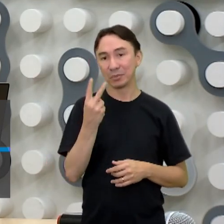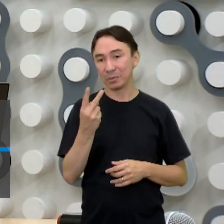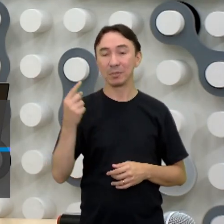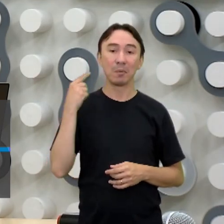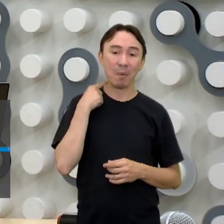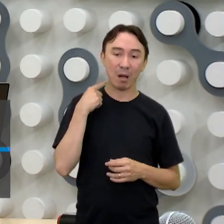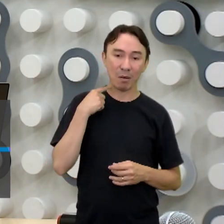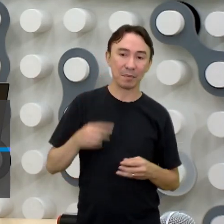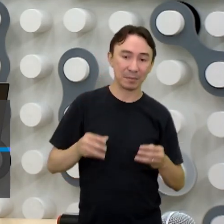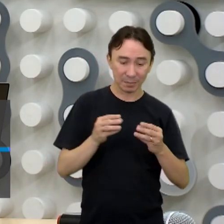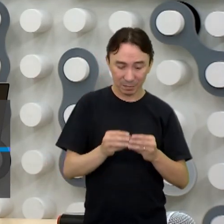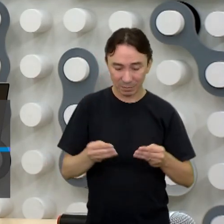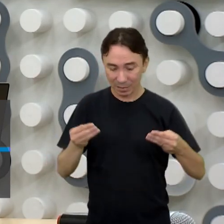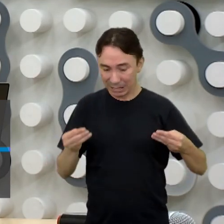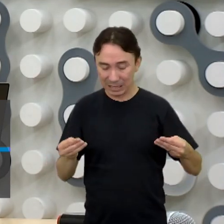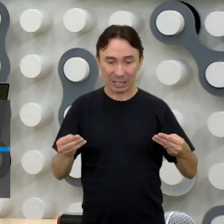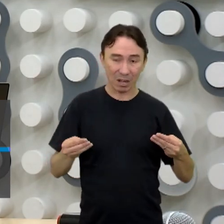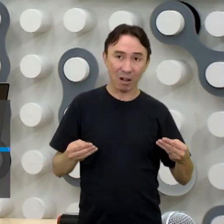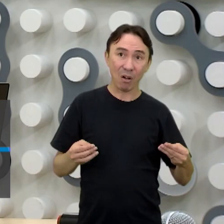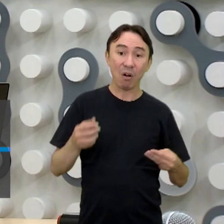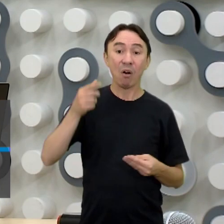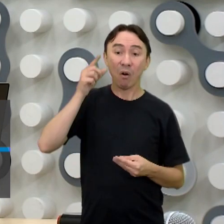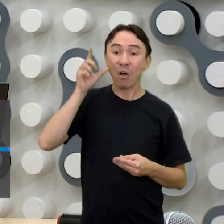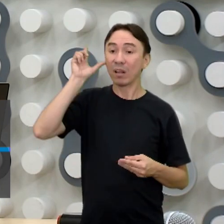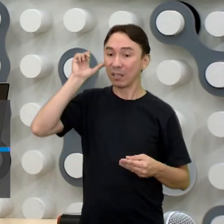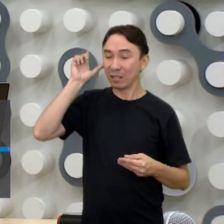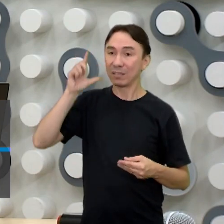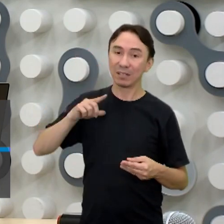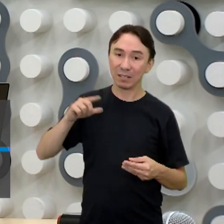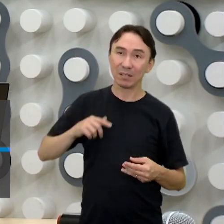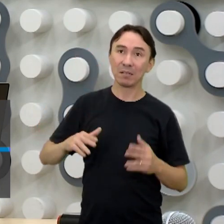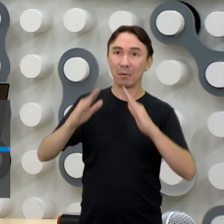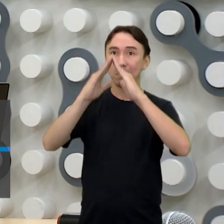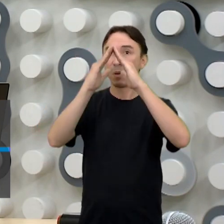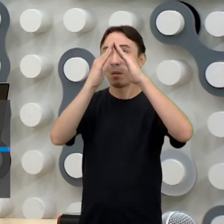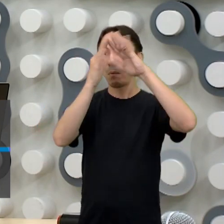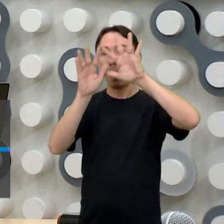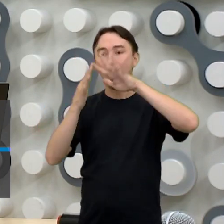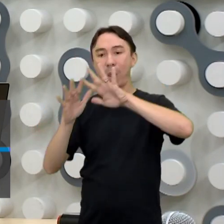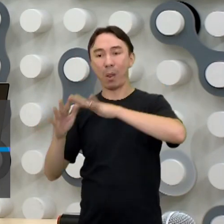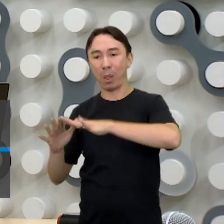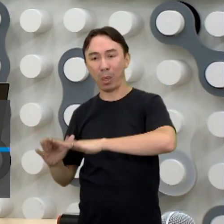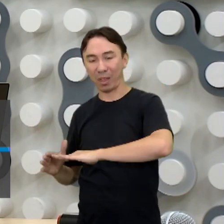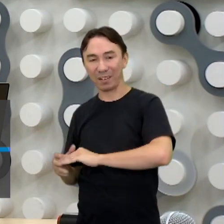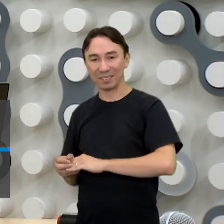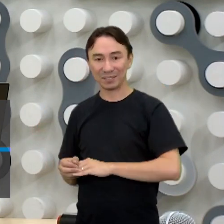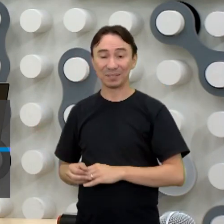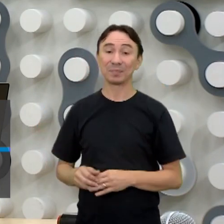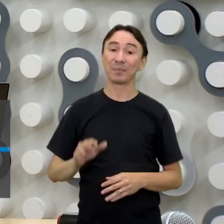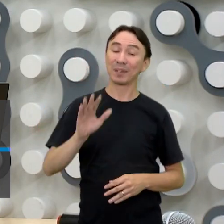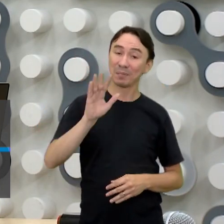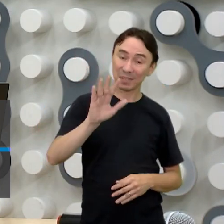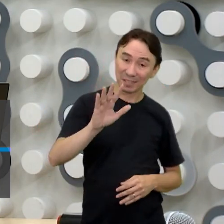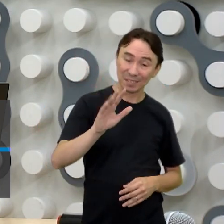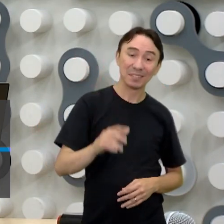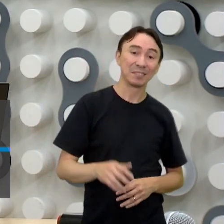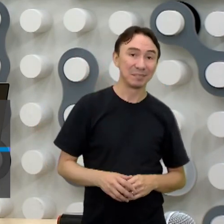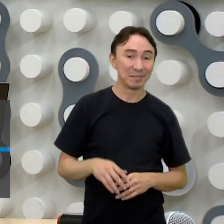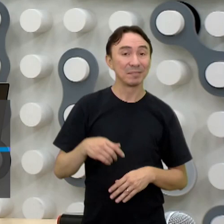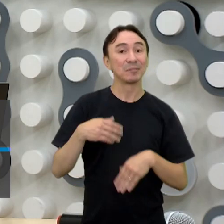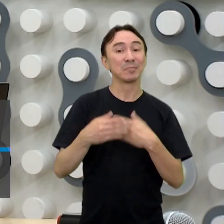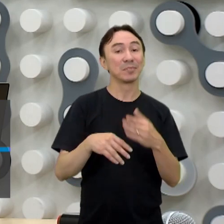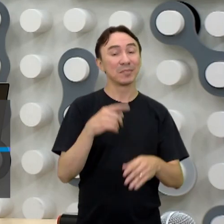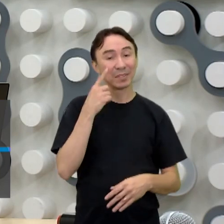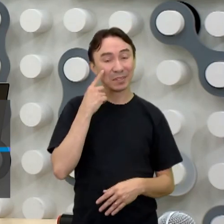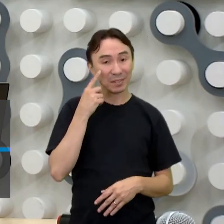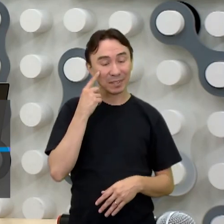uma notícia falando, ó, desmoronou ontem. Com a televisão e o rádio, algo mudou. Então, já consigo